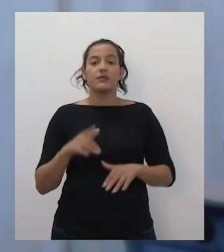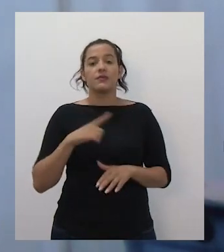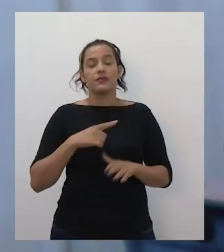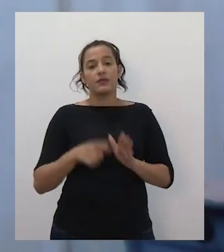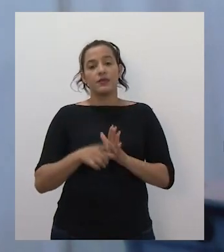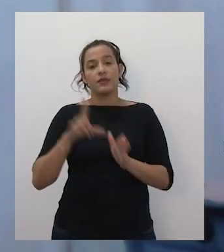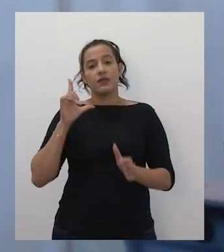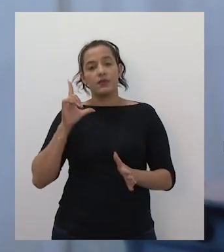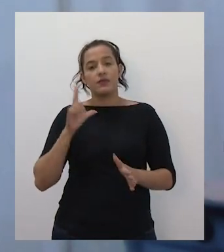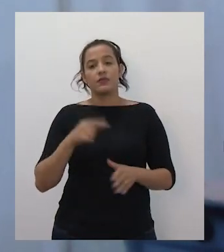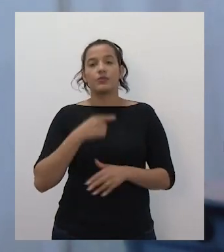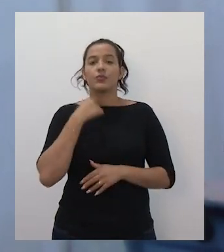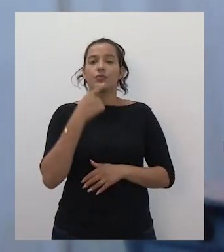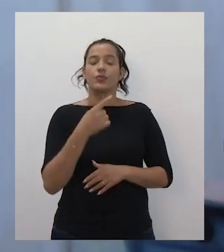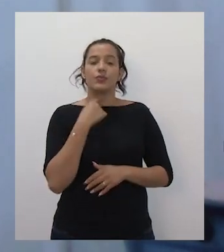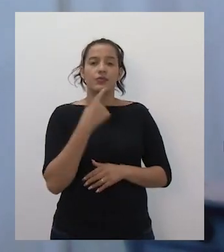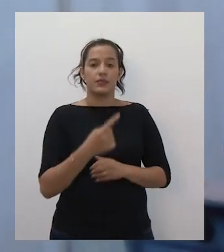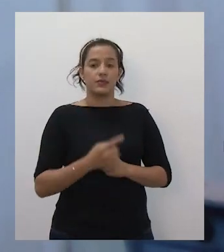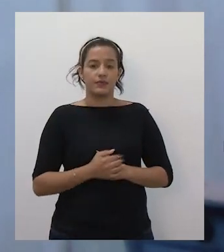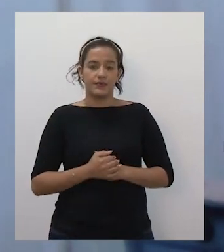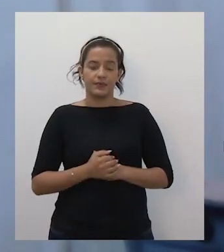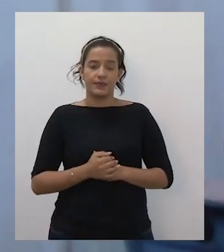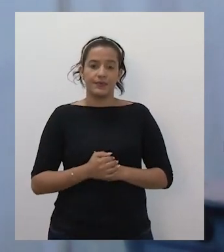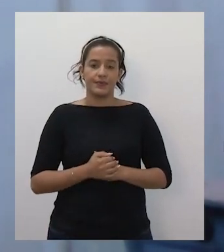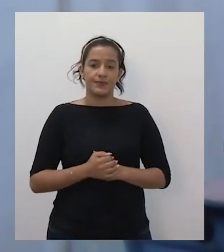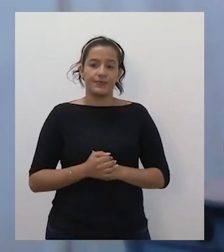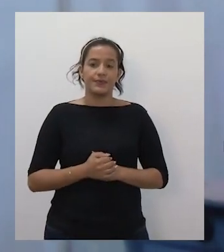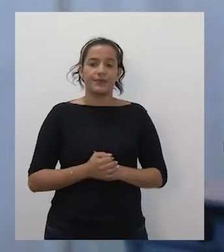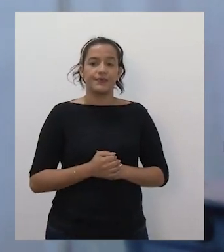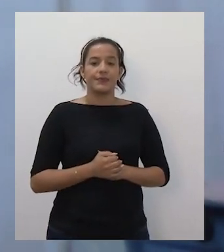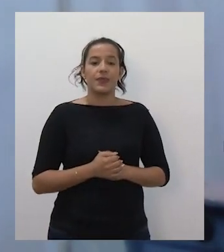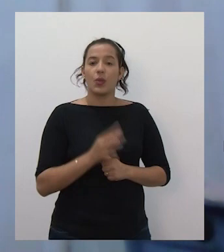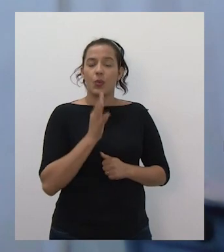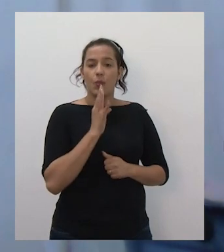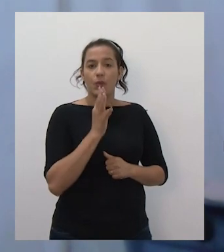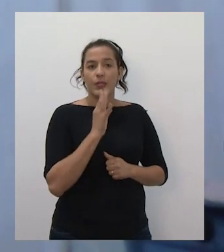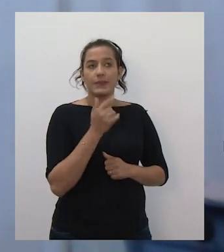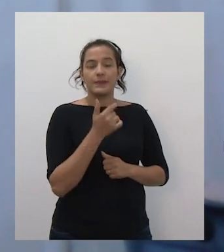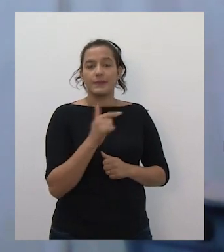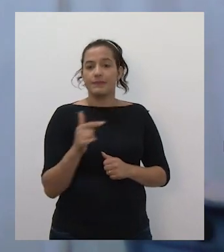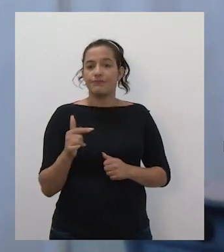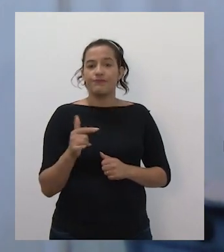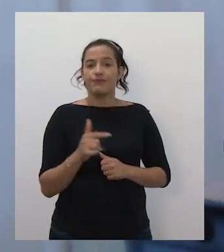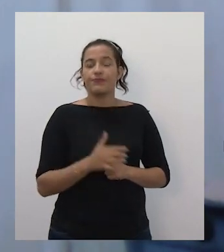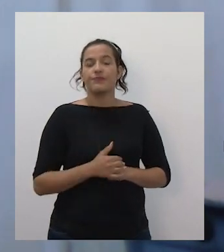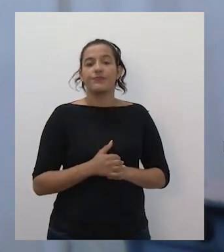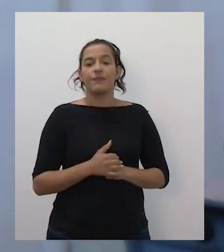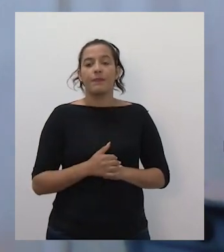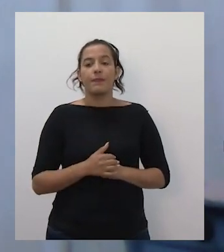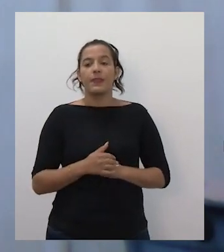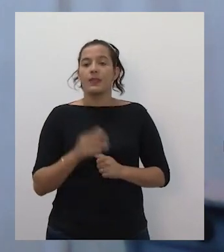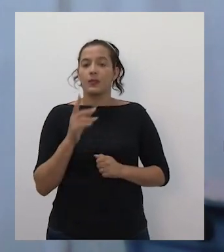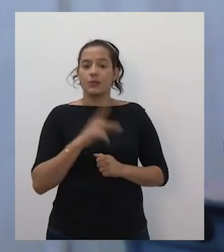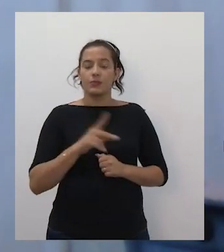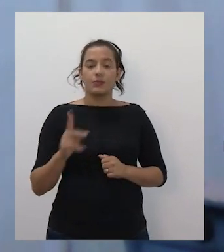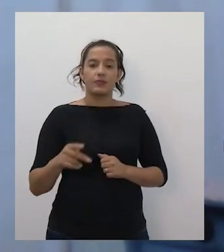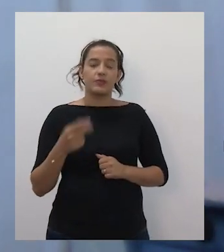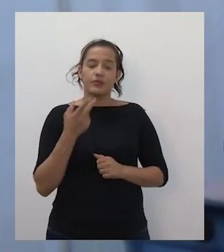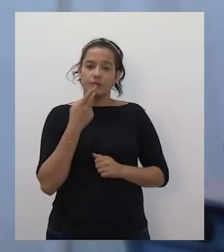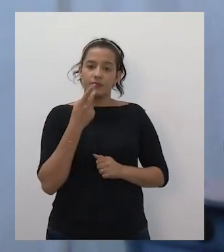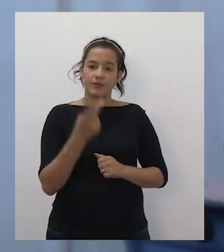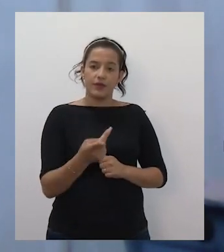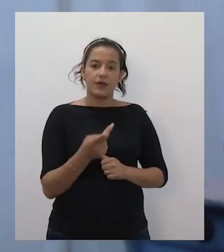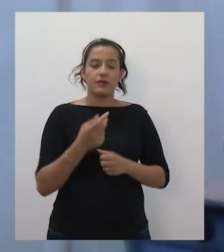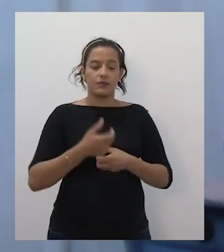da pandemia, com as quais a gente não tinha tanta familiaridade, né? Então, o que os professores trazem